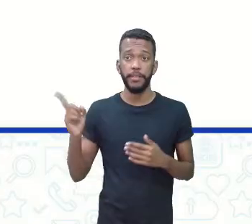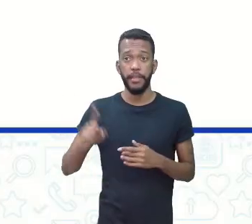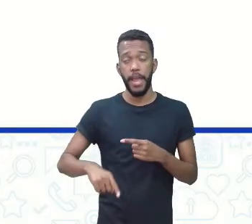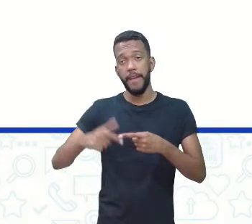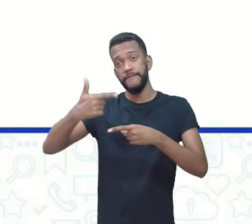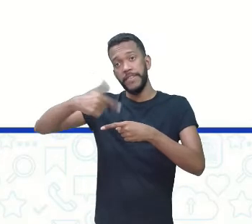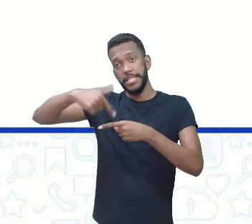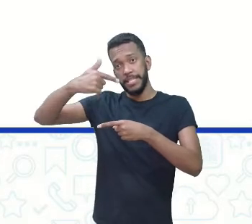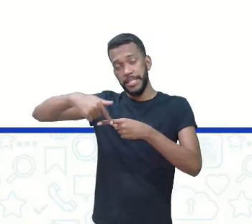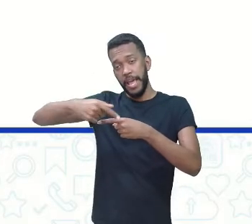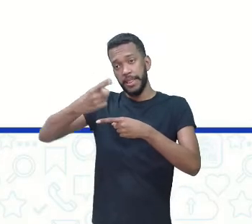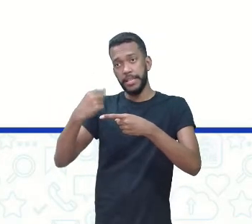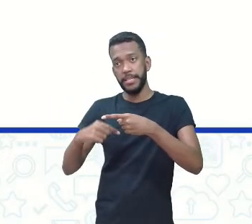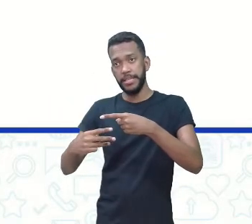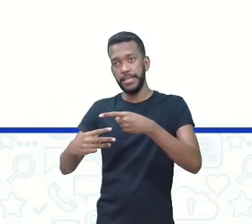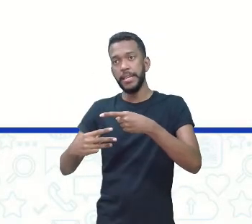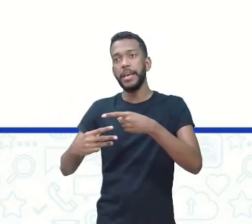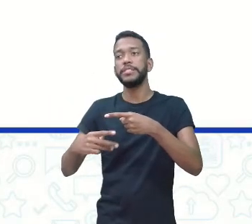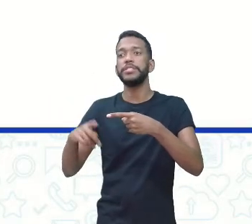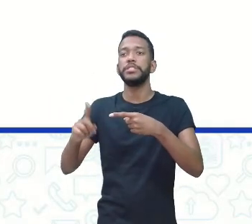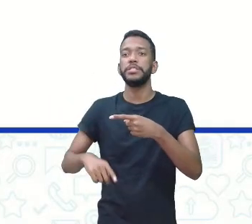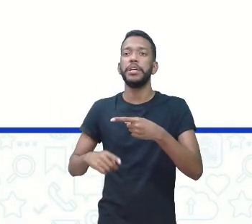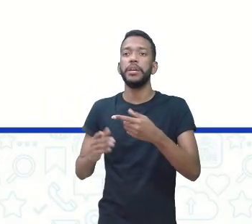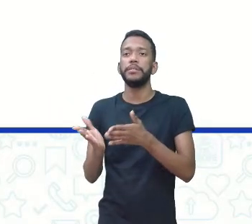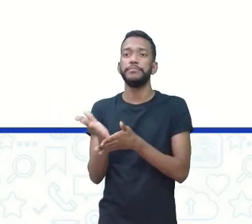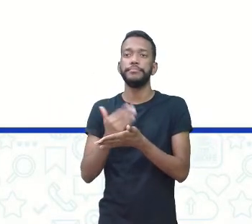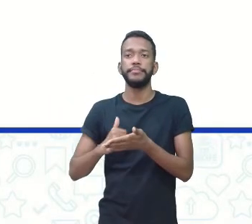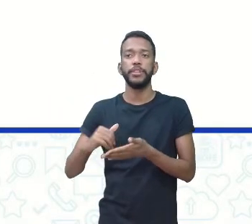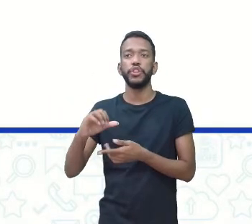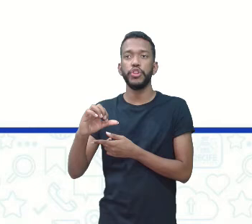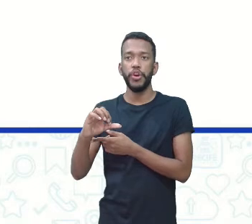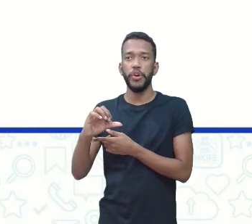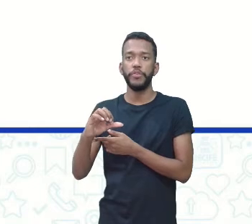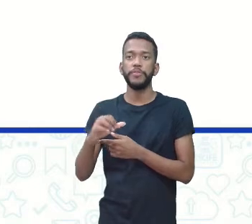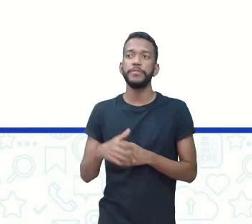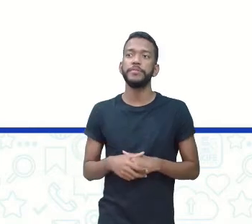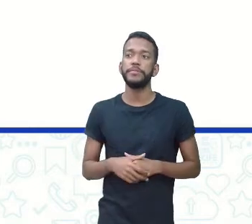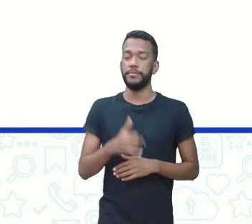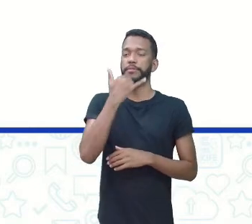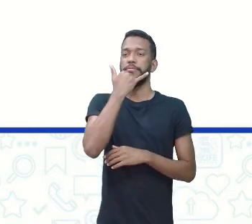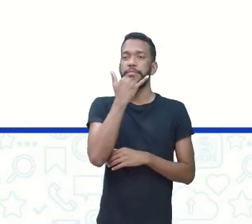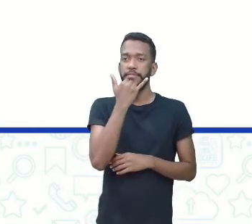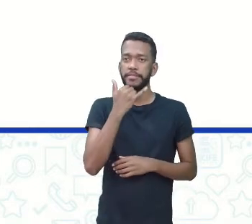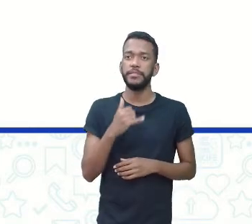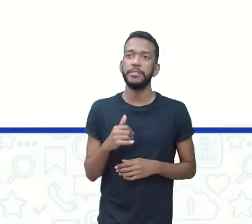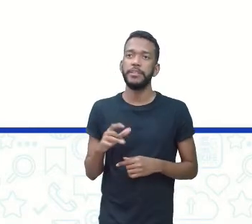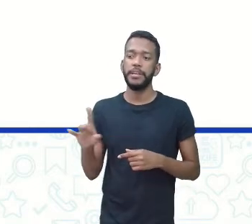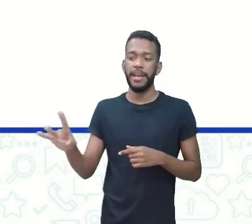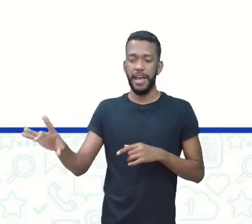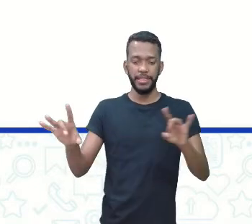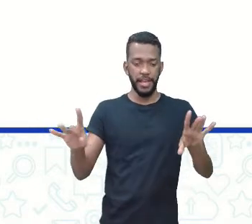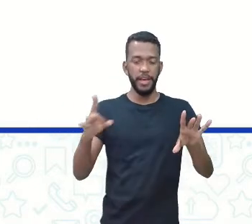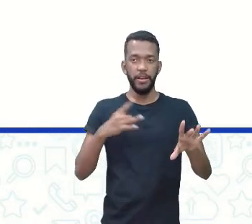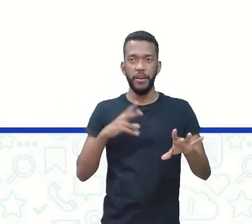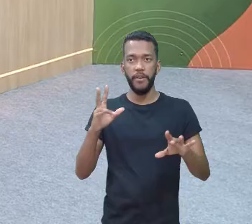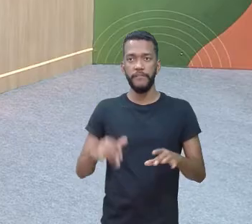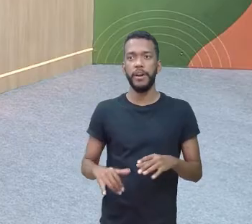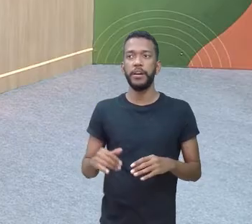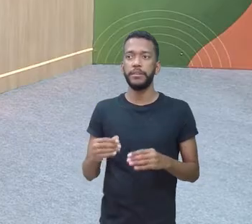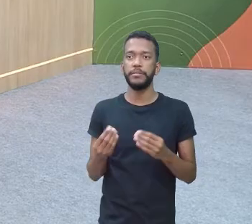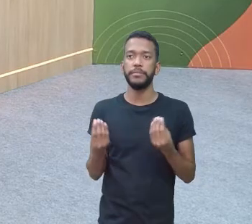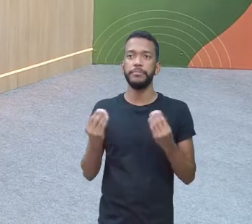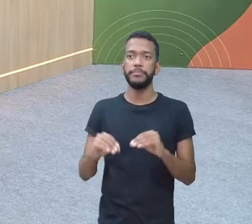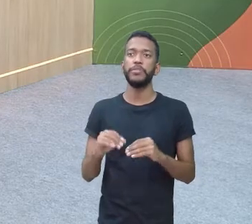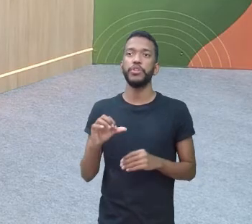27 dividido para 3, a gente vai ter 9 guloseimas, né? Opa, cada amiga vai receber 9 guloseimas,